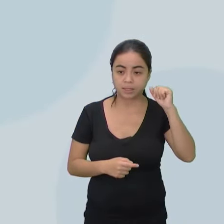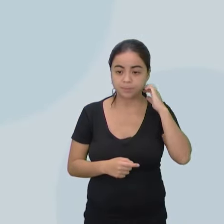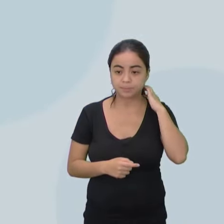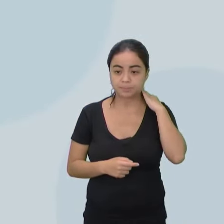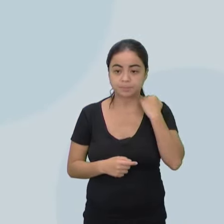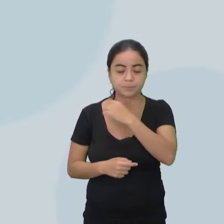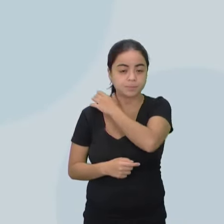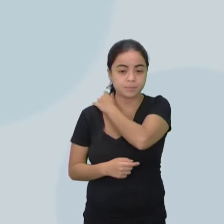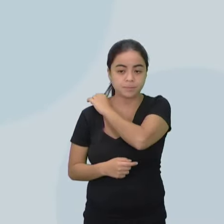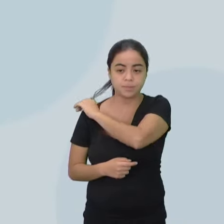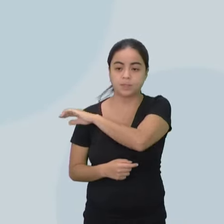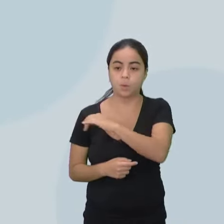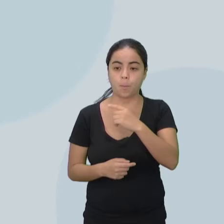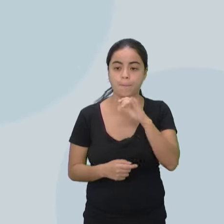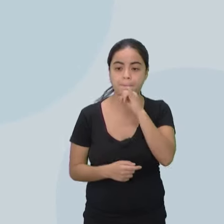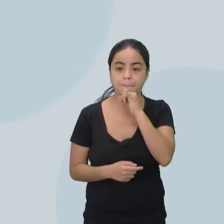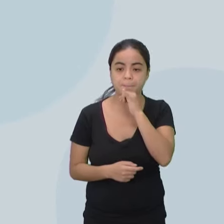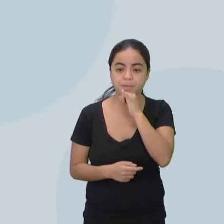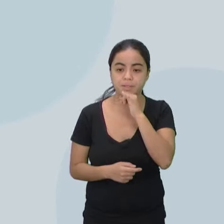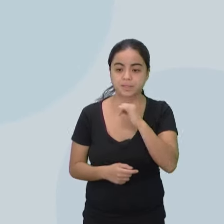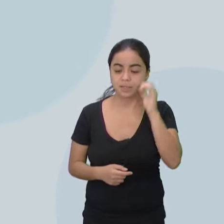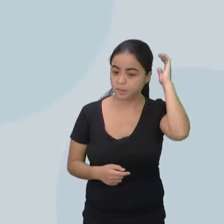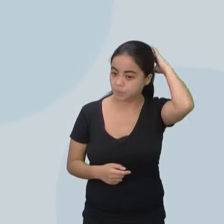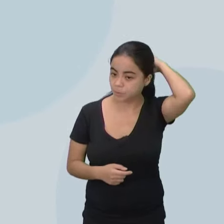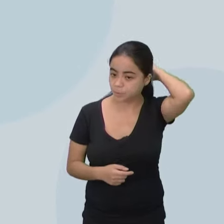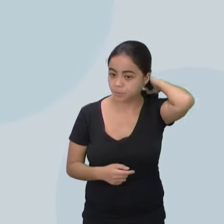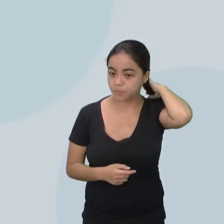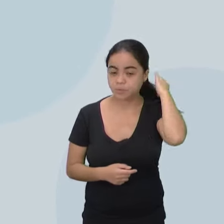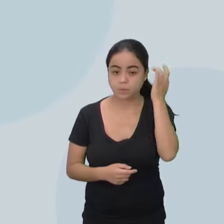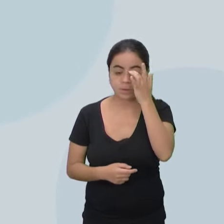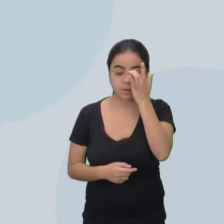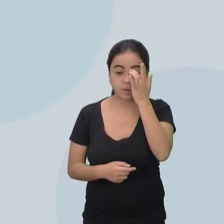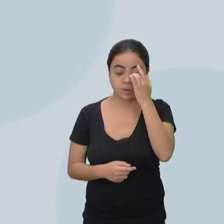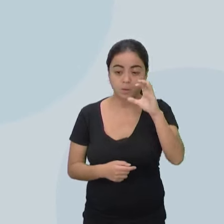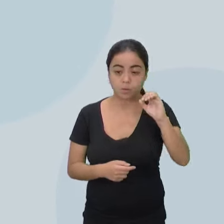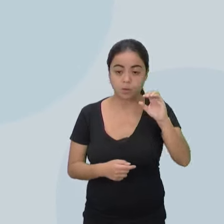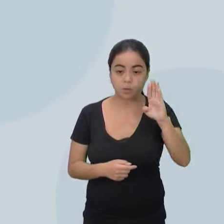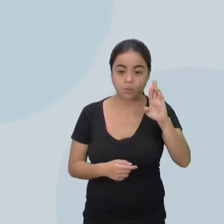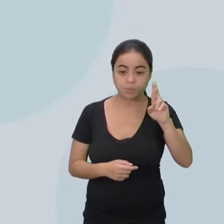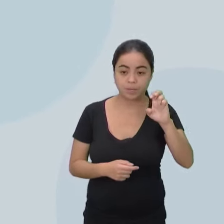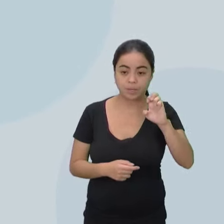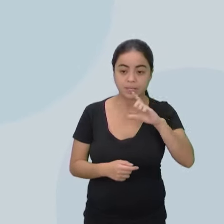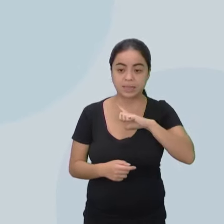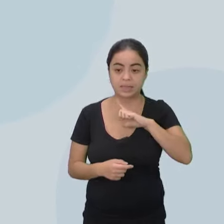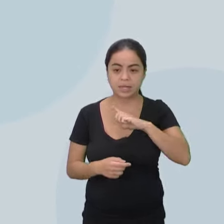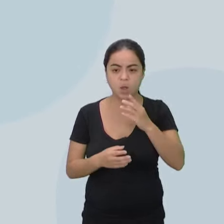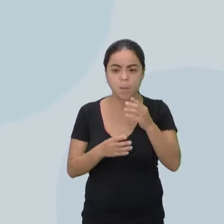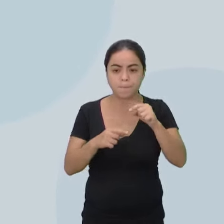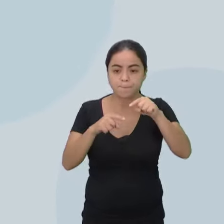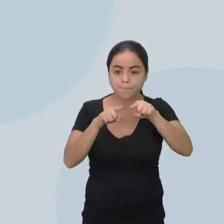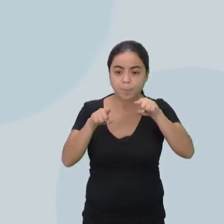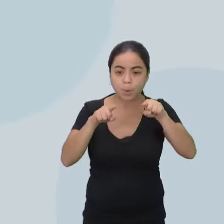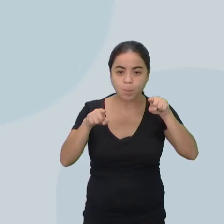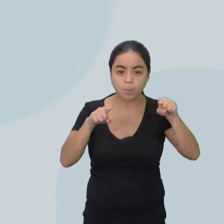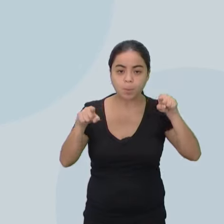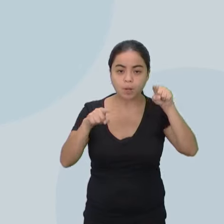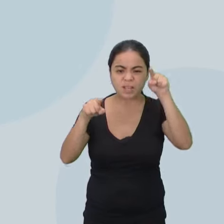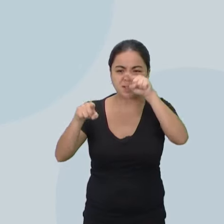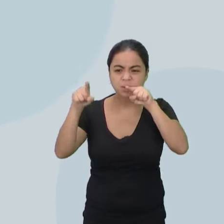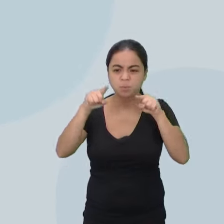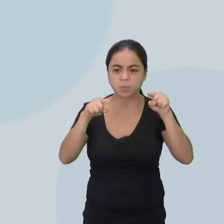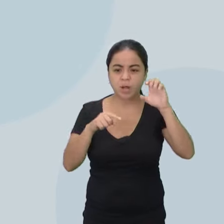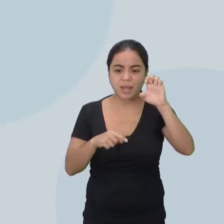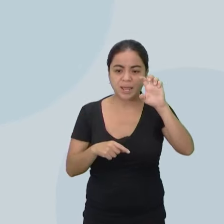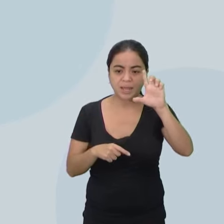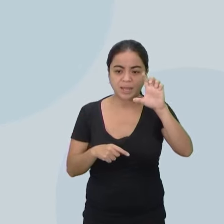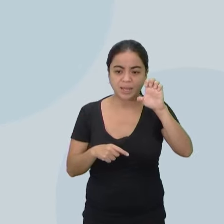corte aqui do pedacinho de cobre, tá? O pedacinho de cobre, ele tem elétrons para todos os lados aqui, ó, para cima, para baixo e tudo